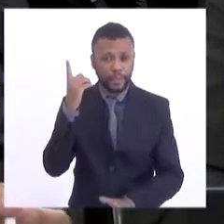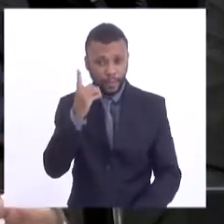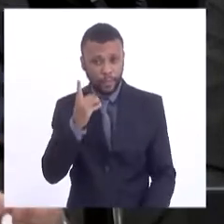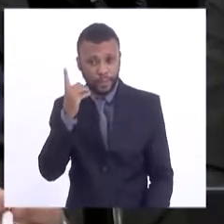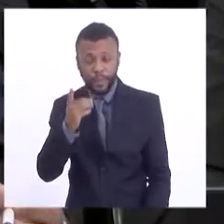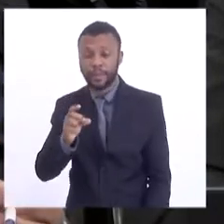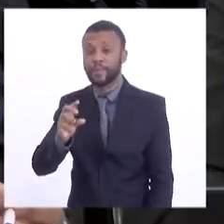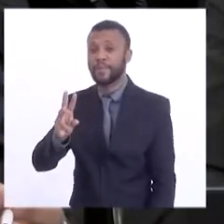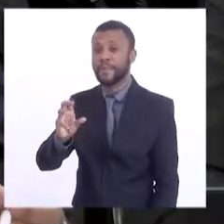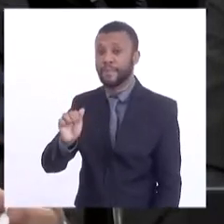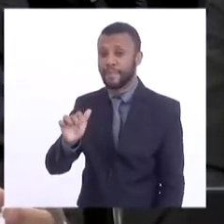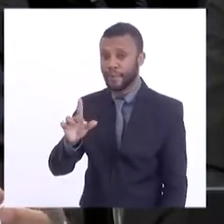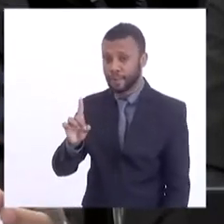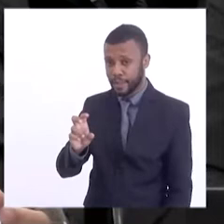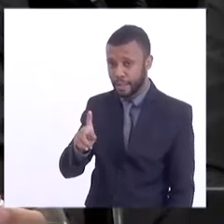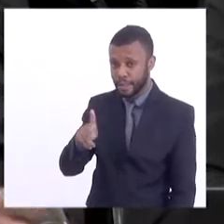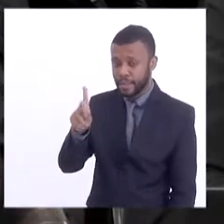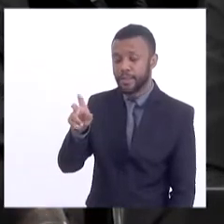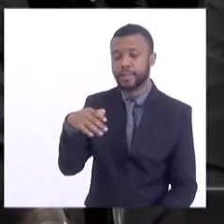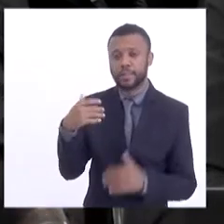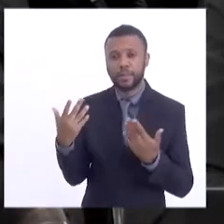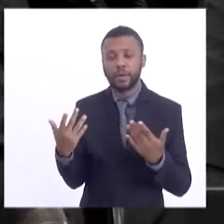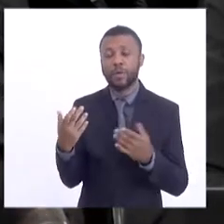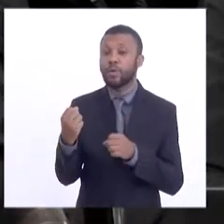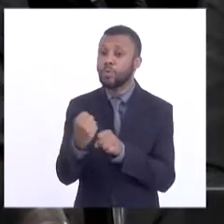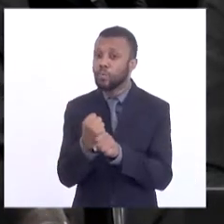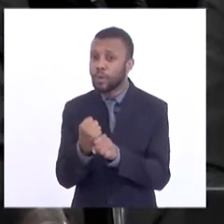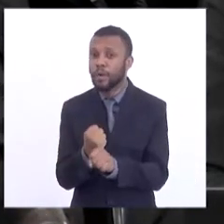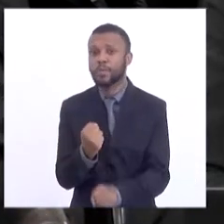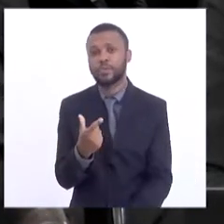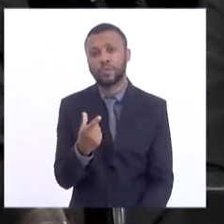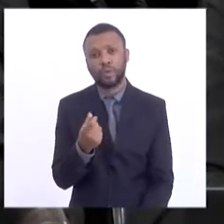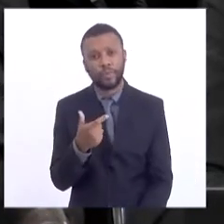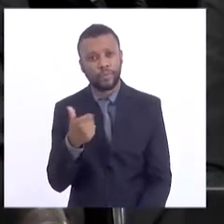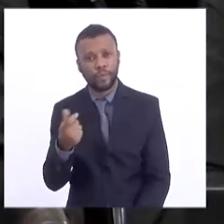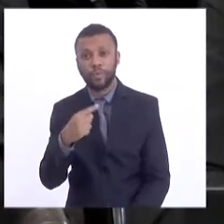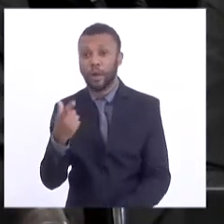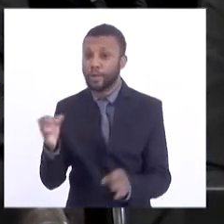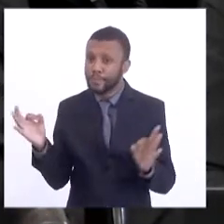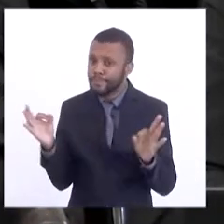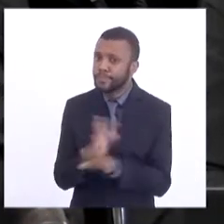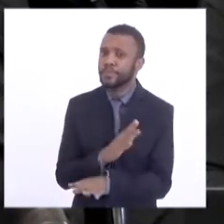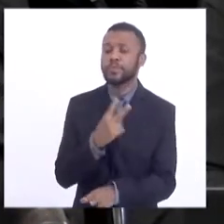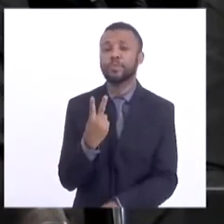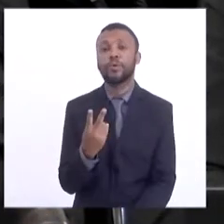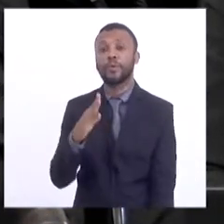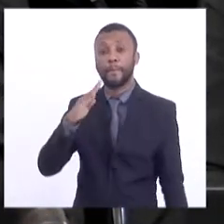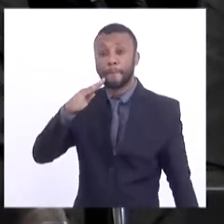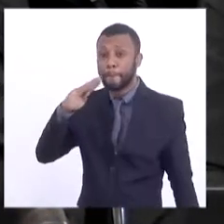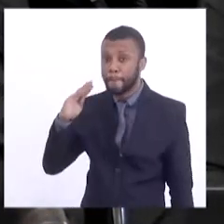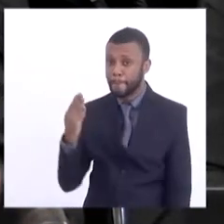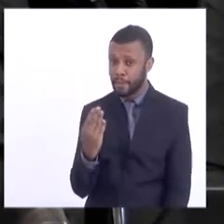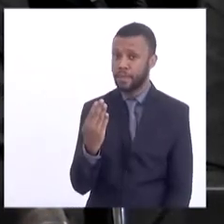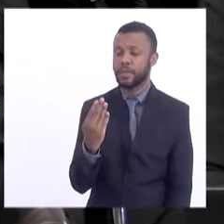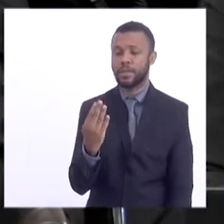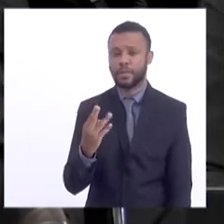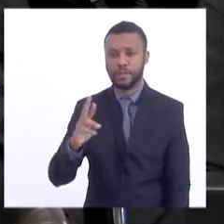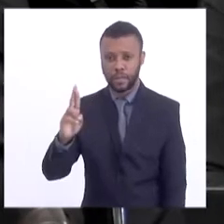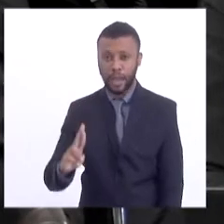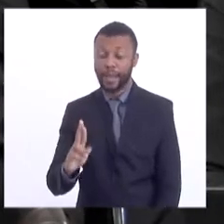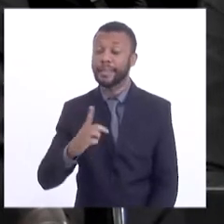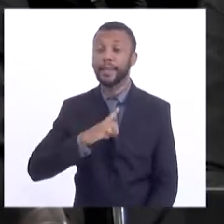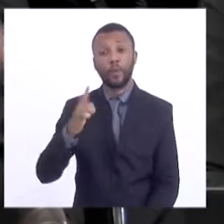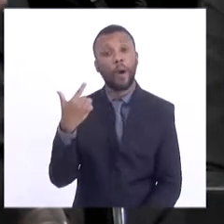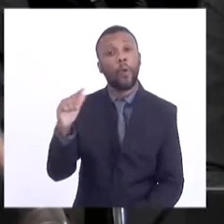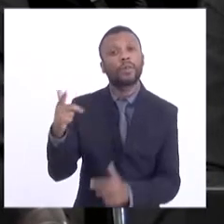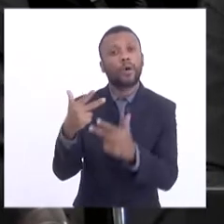é um 2021 mostre que damos Dois Bilhões E aí o